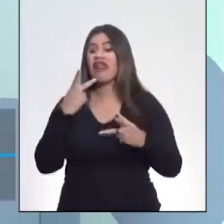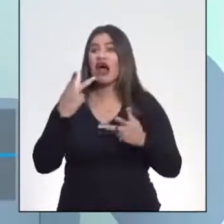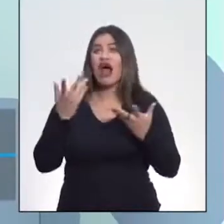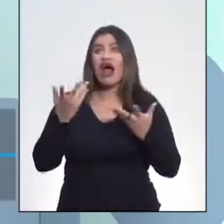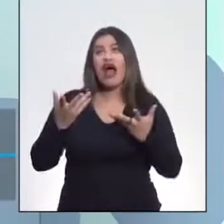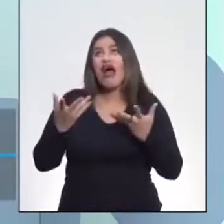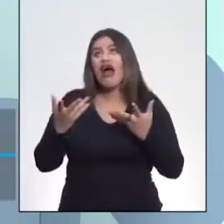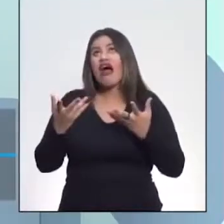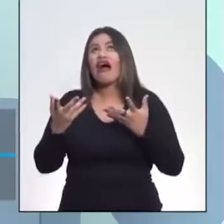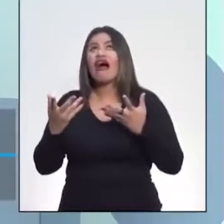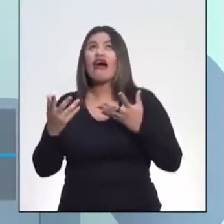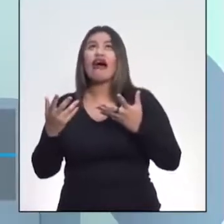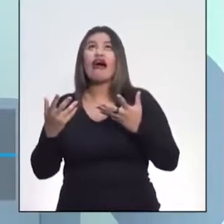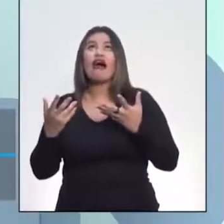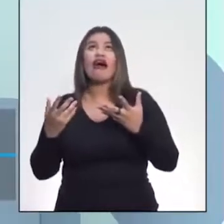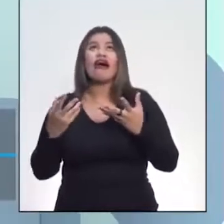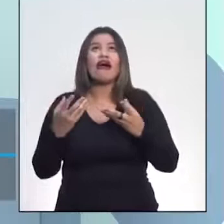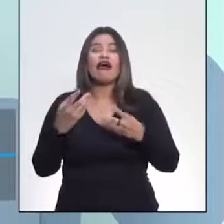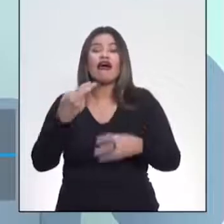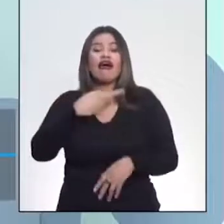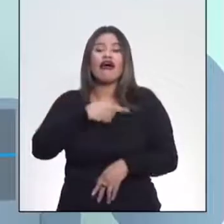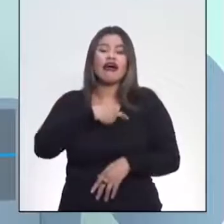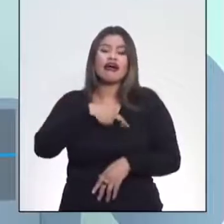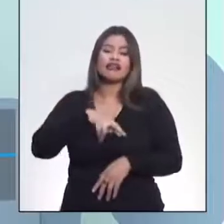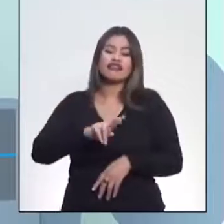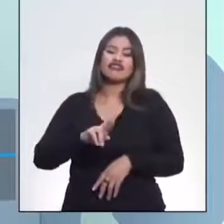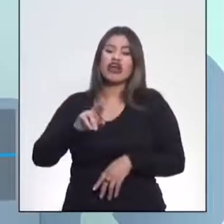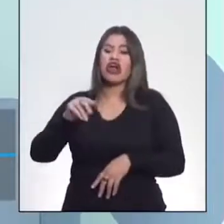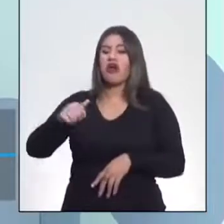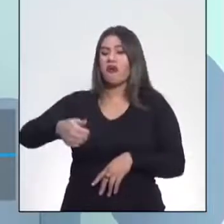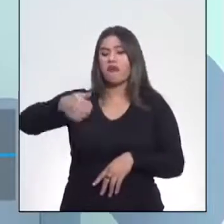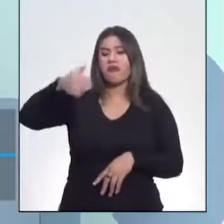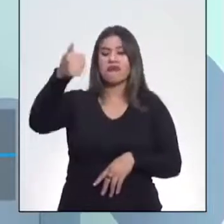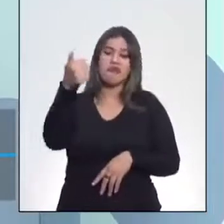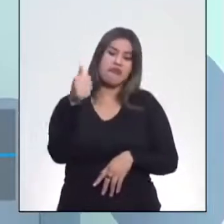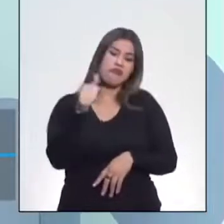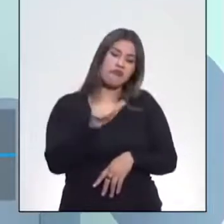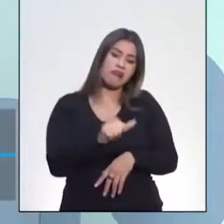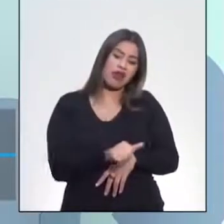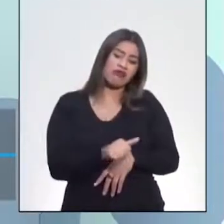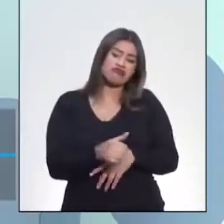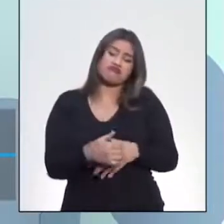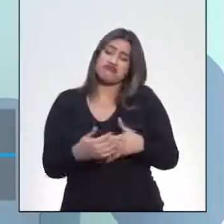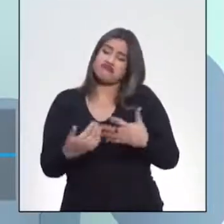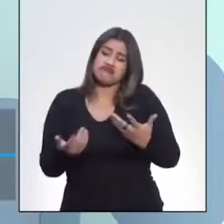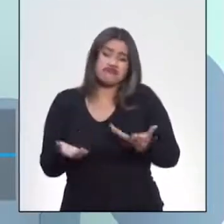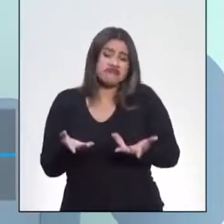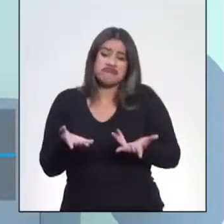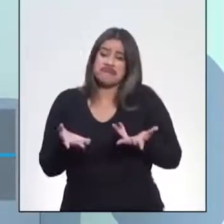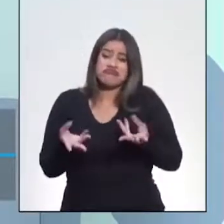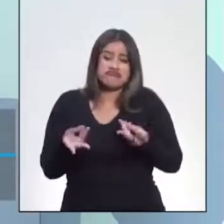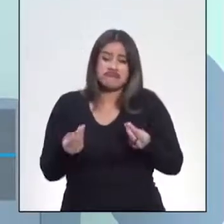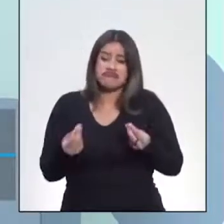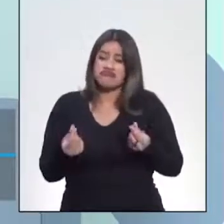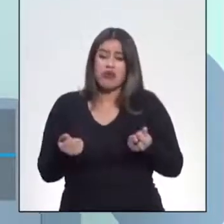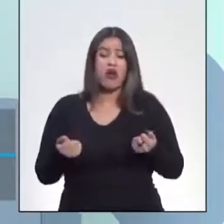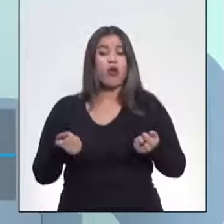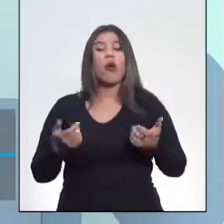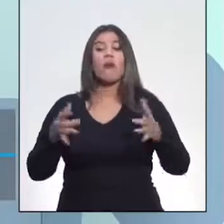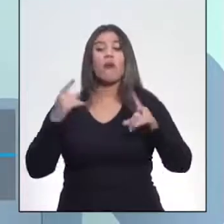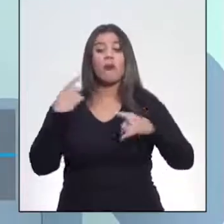sobre é a religião grega porque é claro que a Grécia com